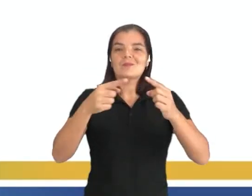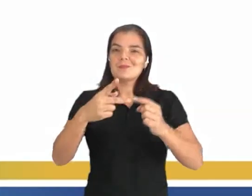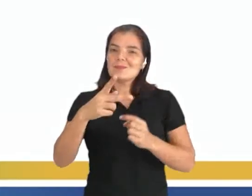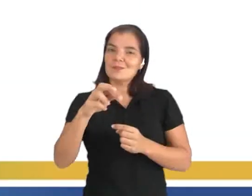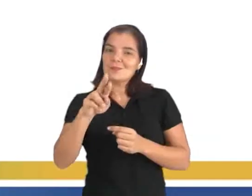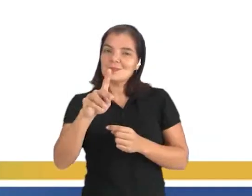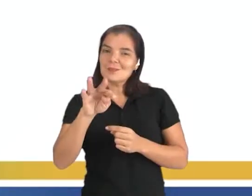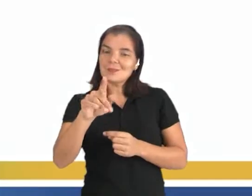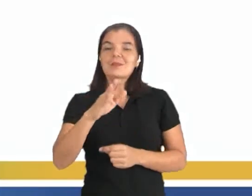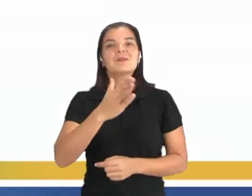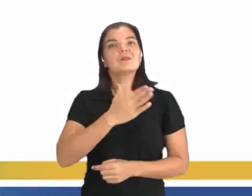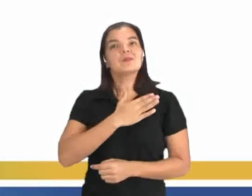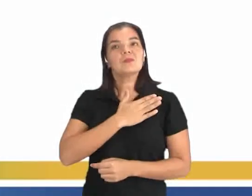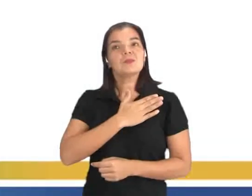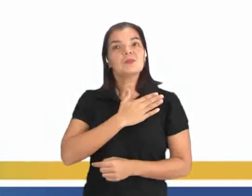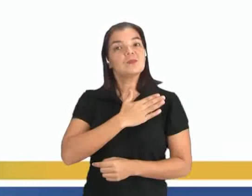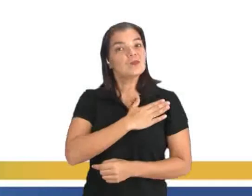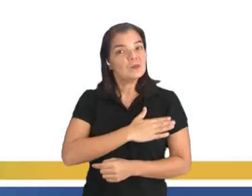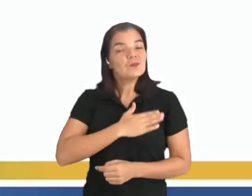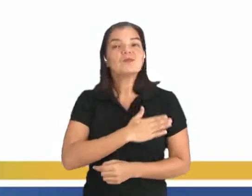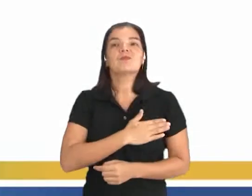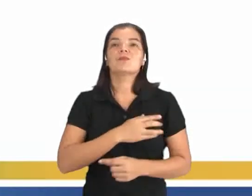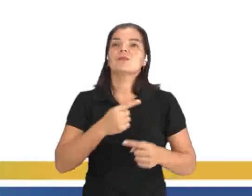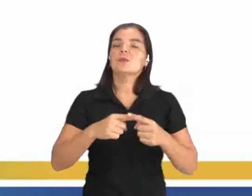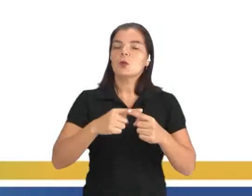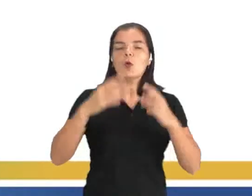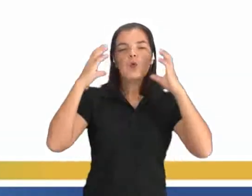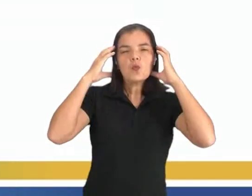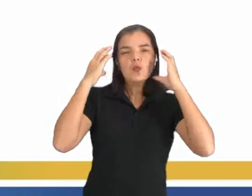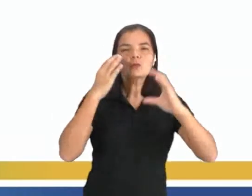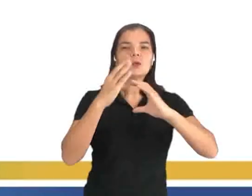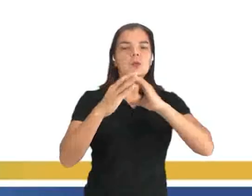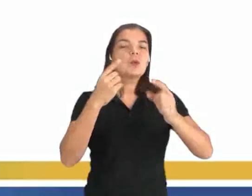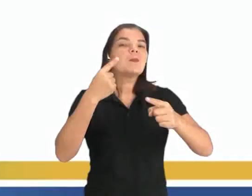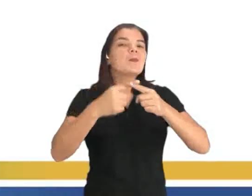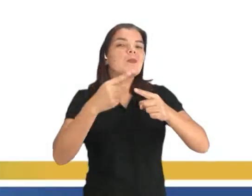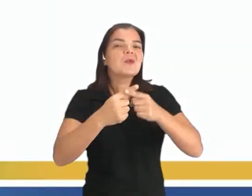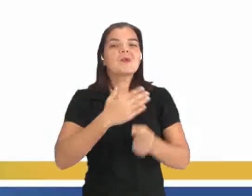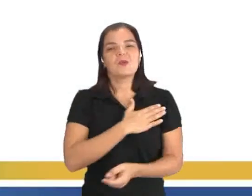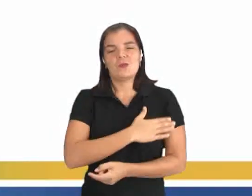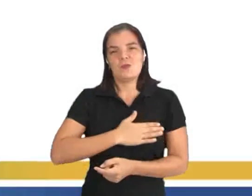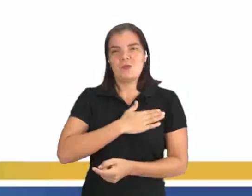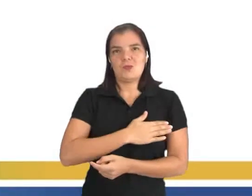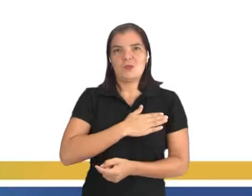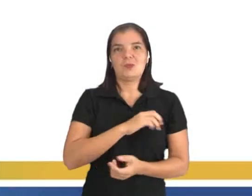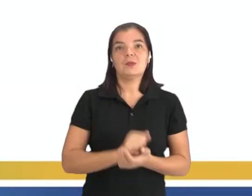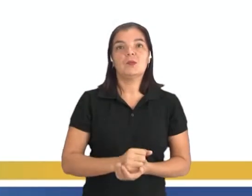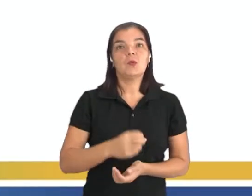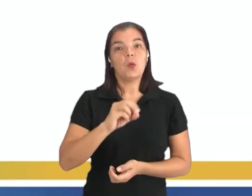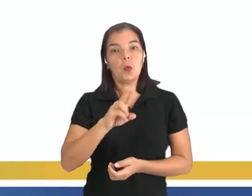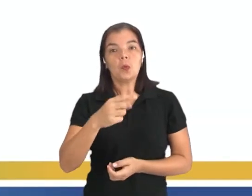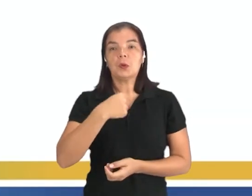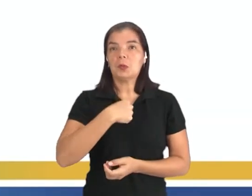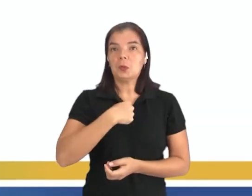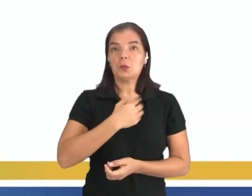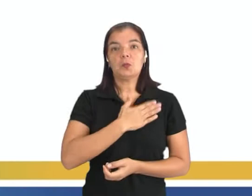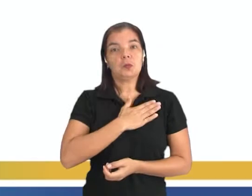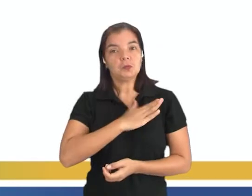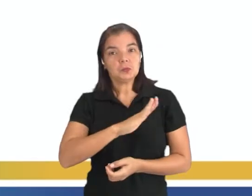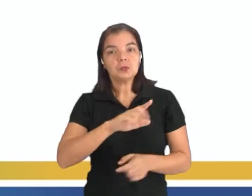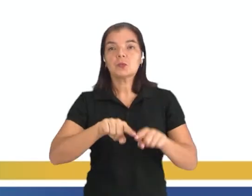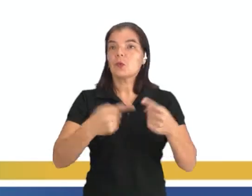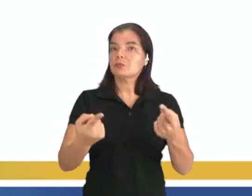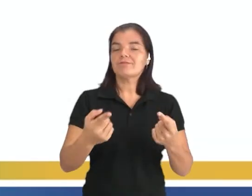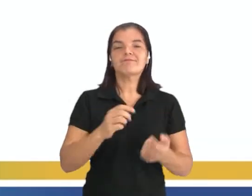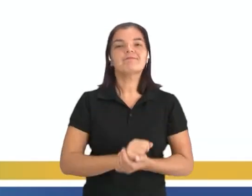dela. Eu ouço essa música porque gosto dela. E ou eu gosto da música ou não gosto. Aí